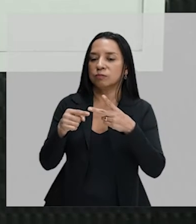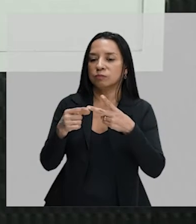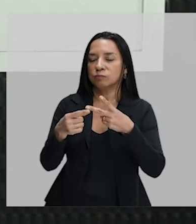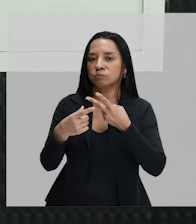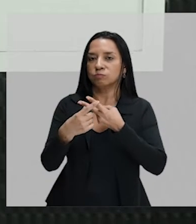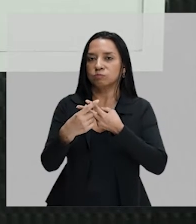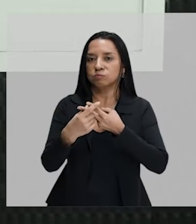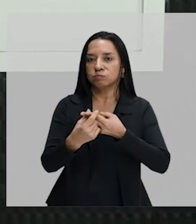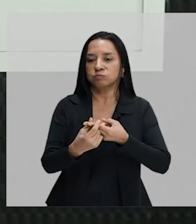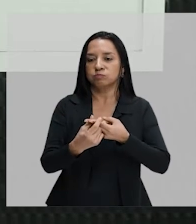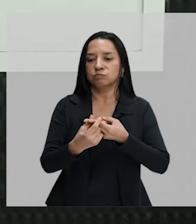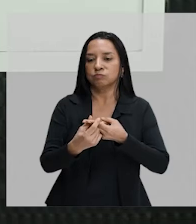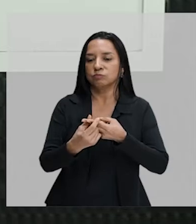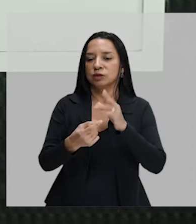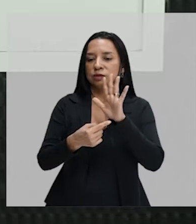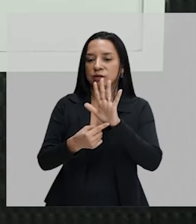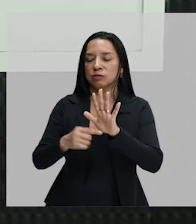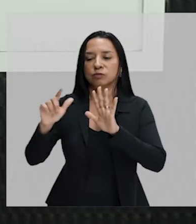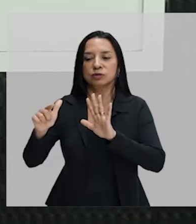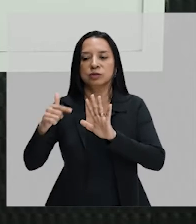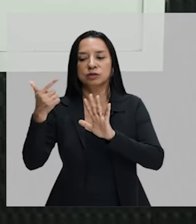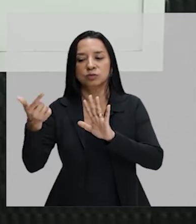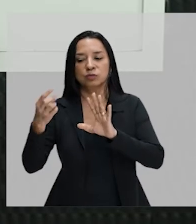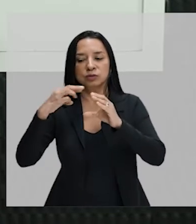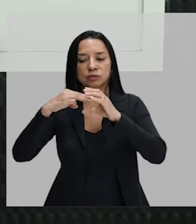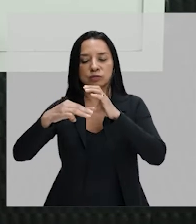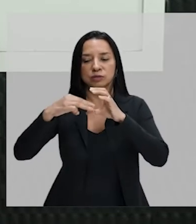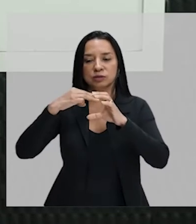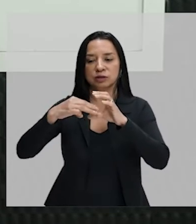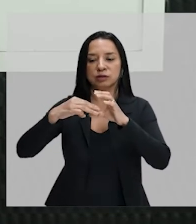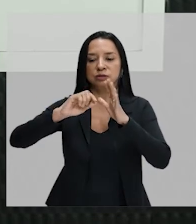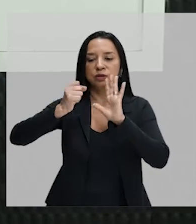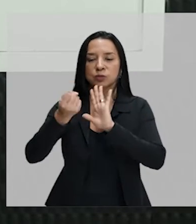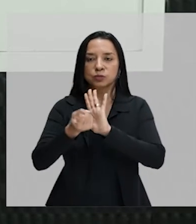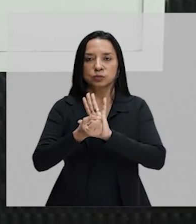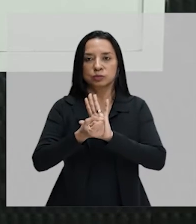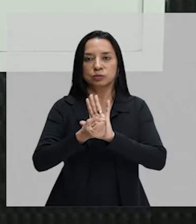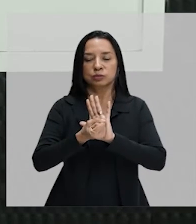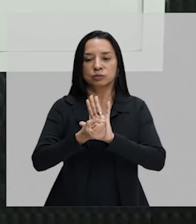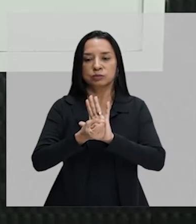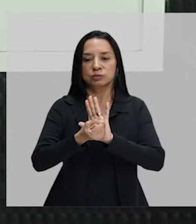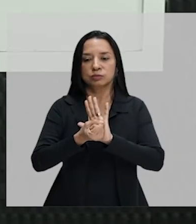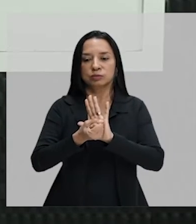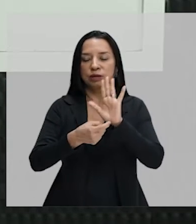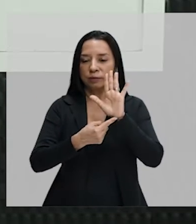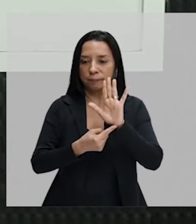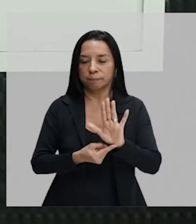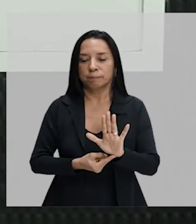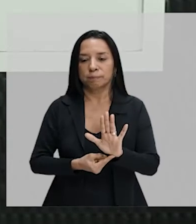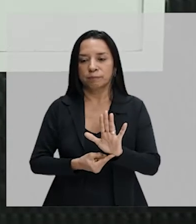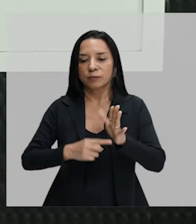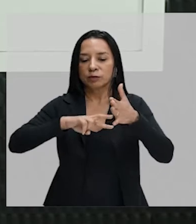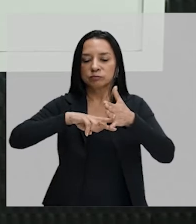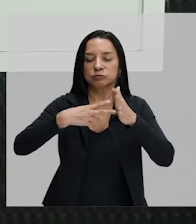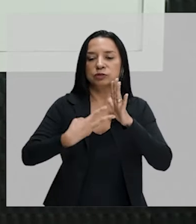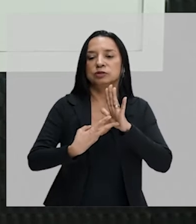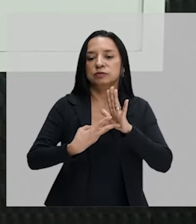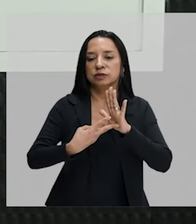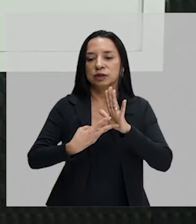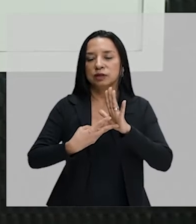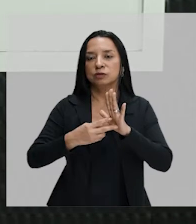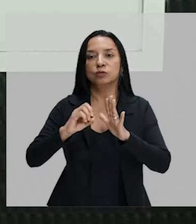que é levar aos outros, principalmente, a mensagem simbólica representativa, os significados e